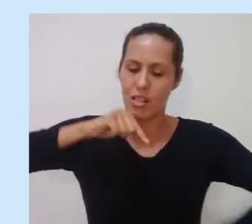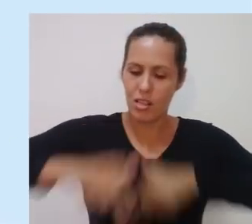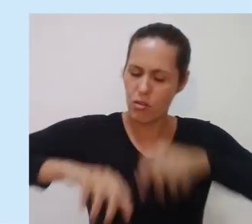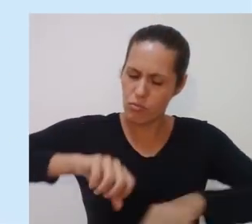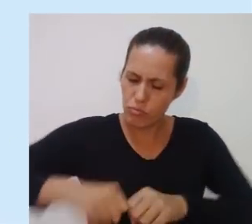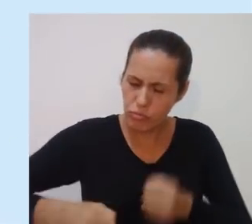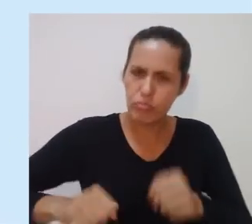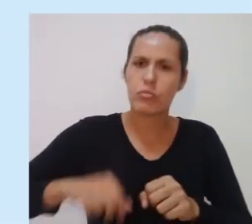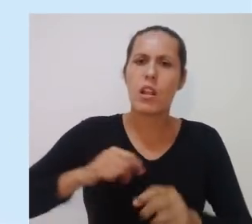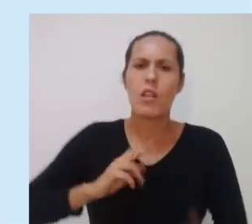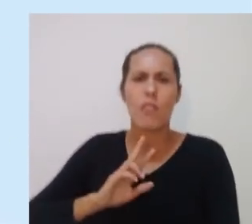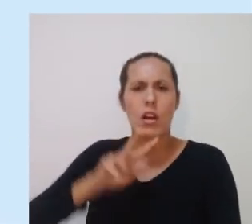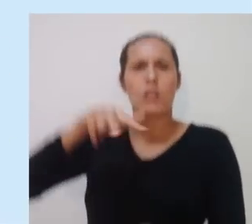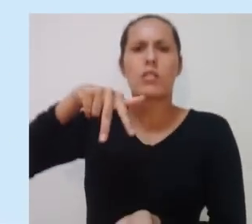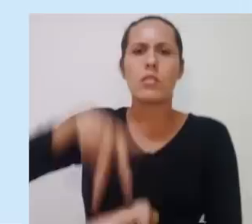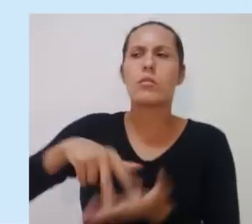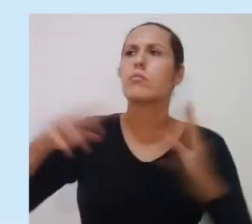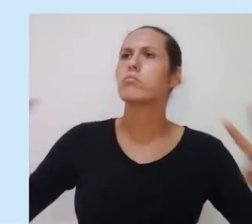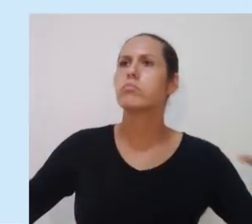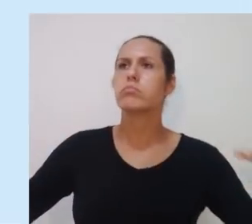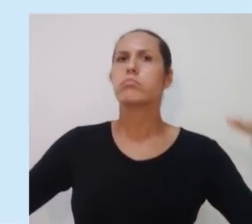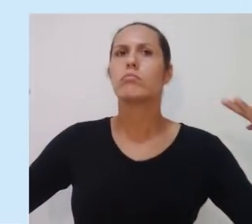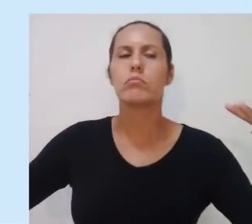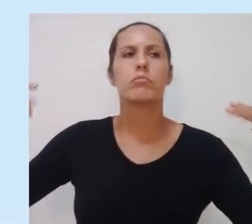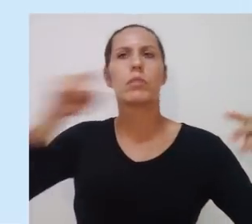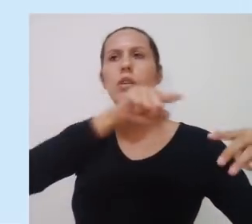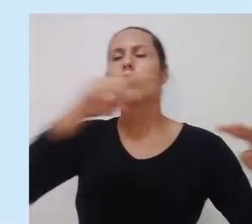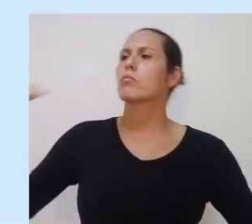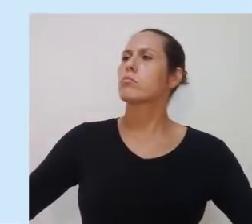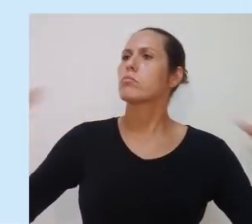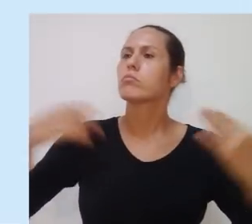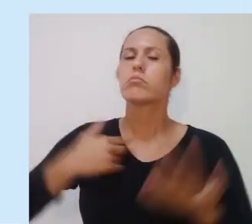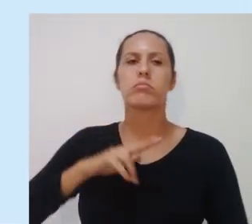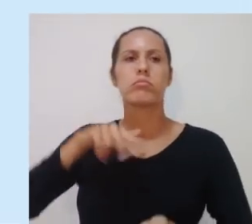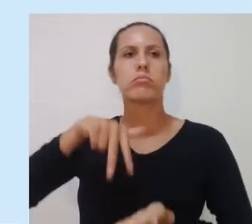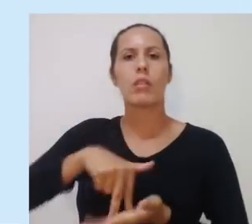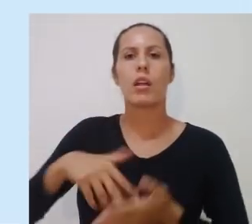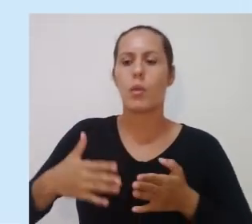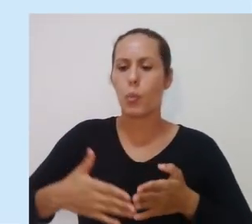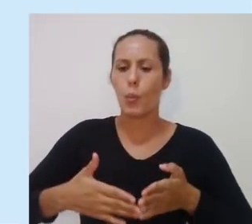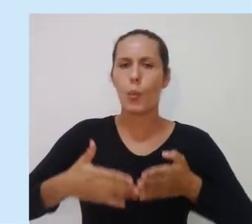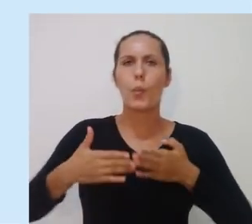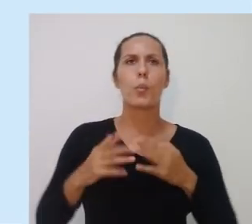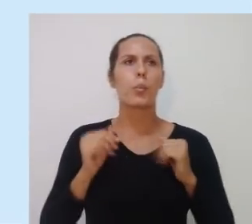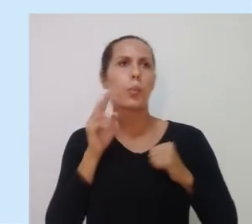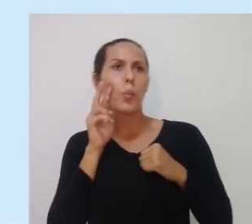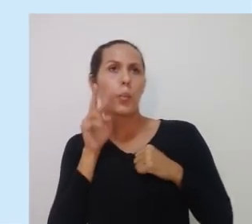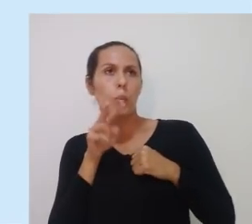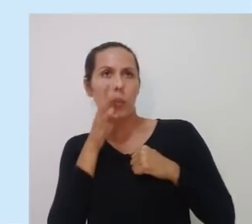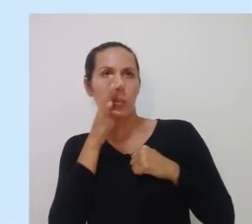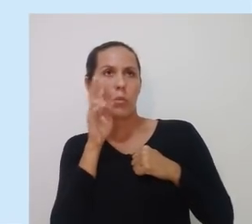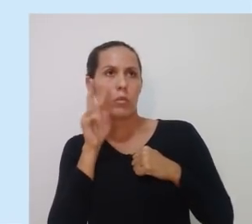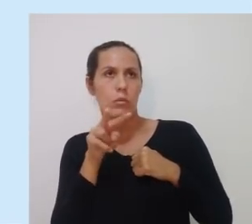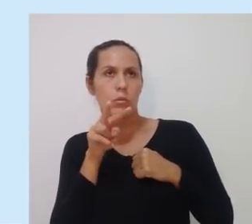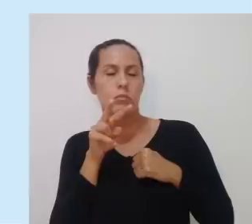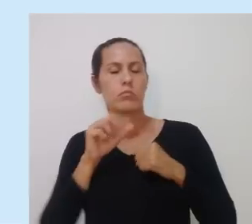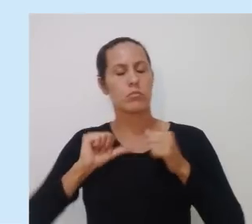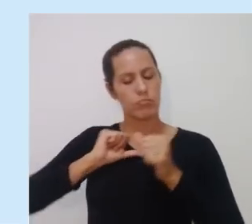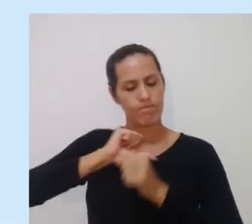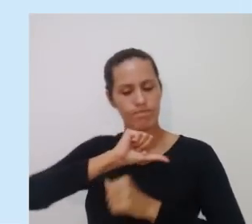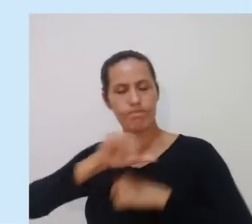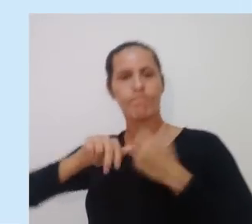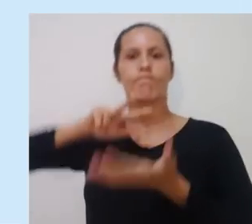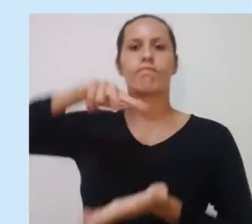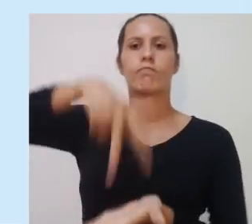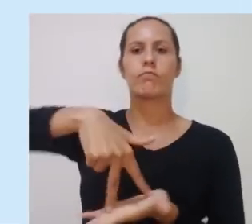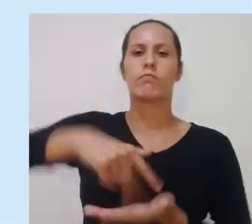vai meter a mão na massa, ele vai ser ouvido, ele vai ser assistido. Ele deixa de ser um